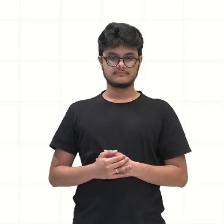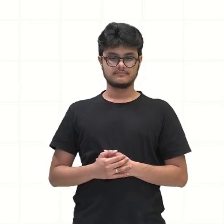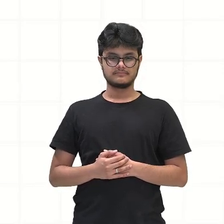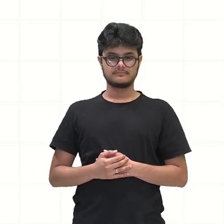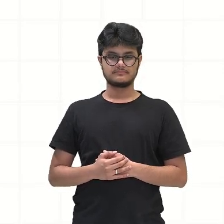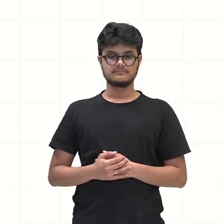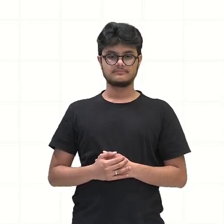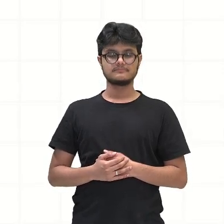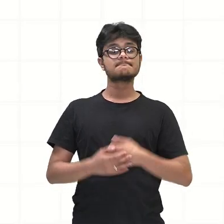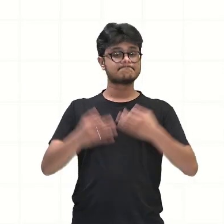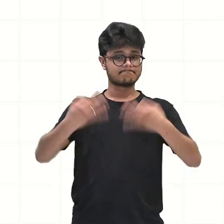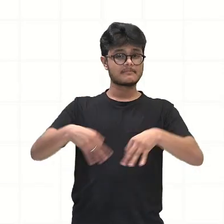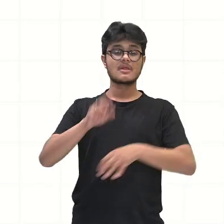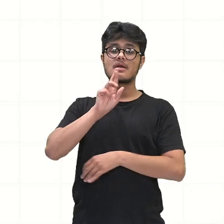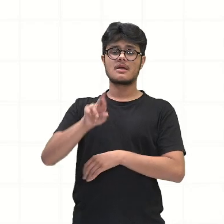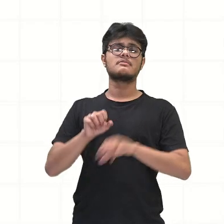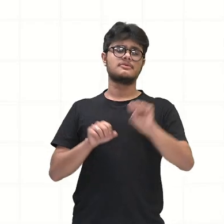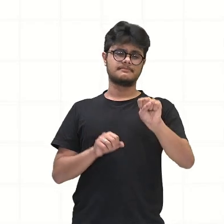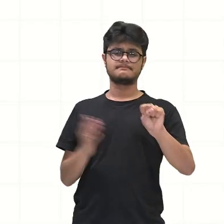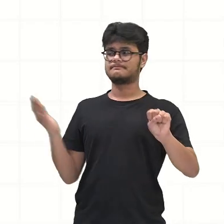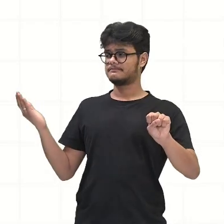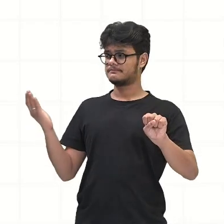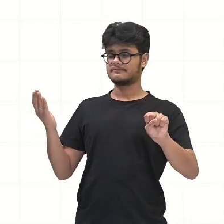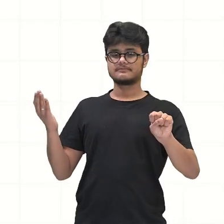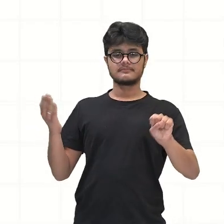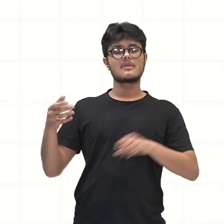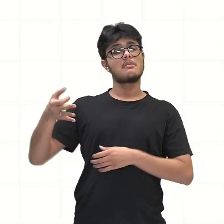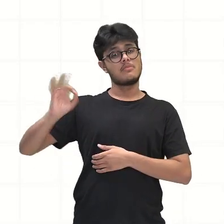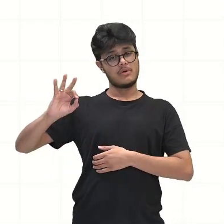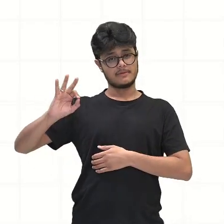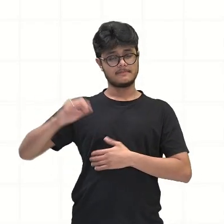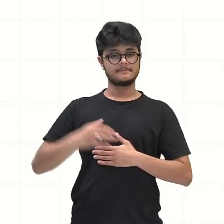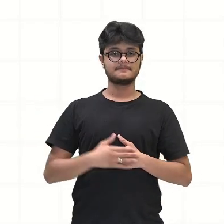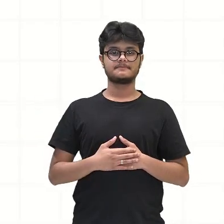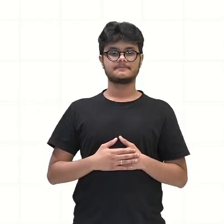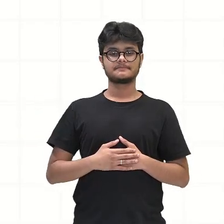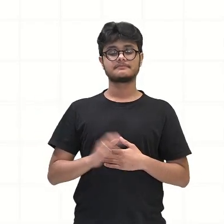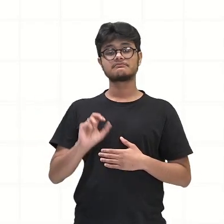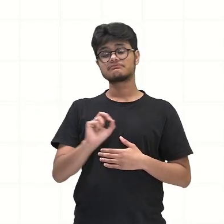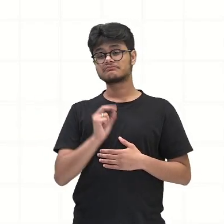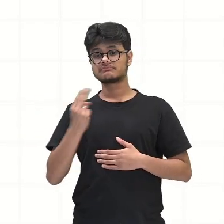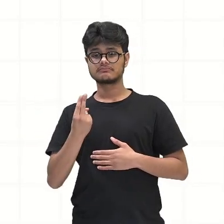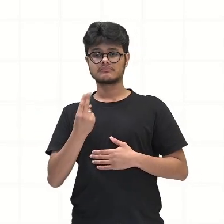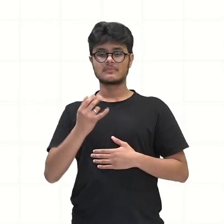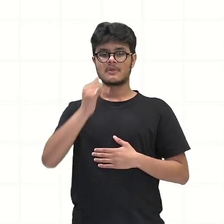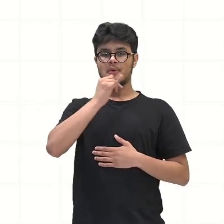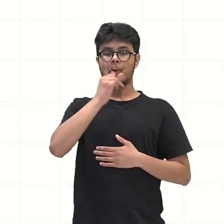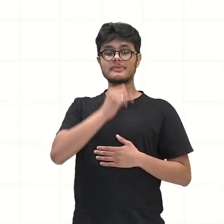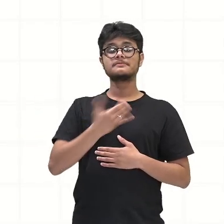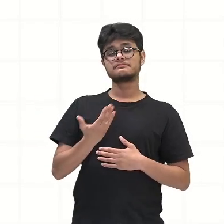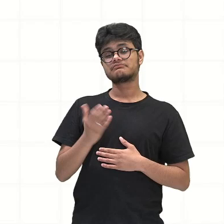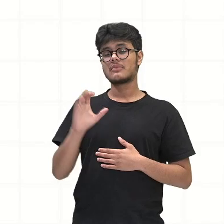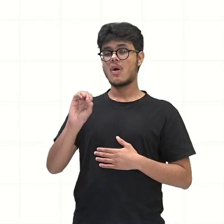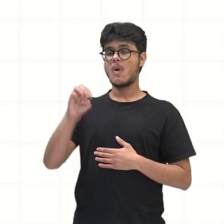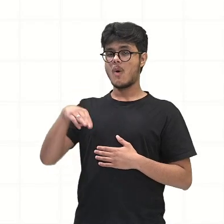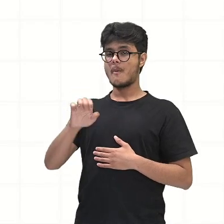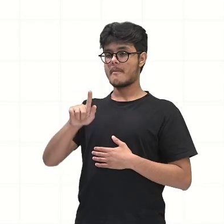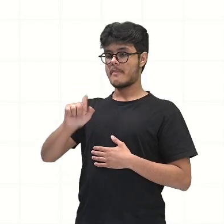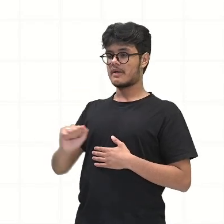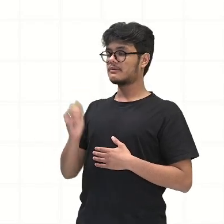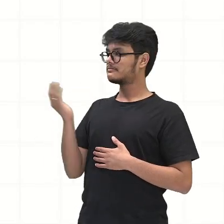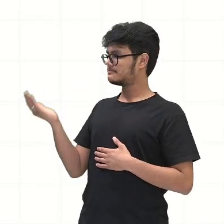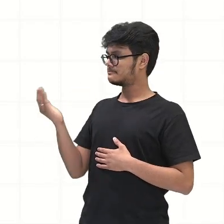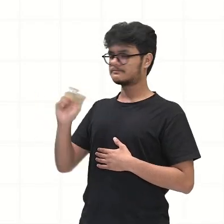coroa. Esse é o espaço amostral do lançamento de uma moeda. Ou então pela letra ômega, né, como está escrito aqui